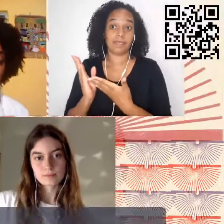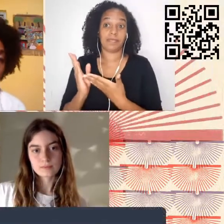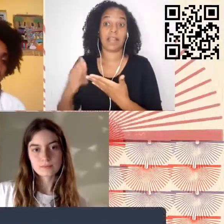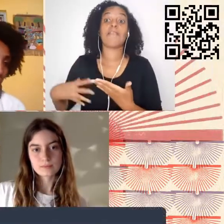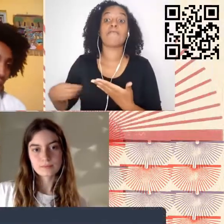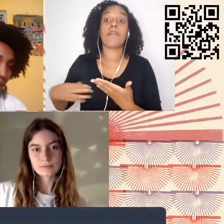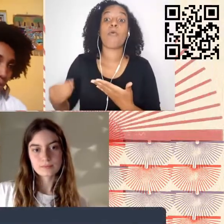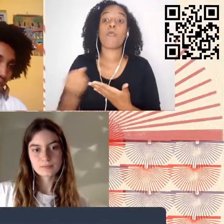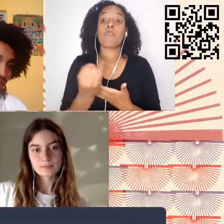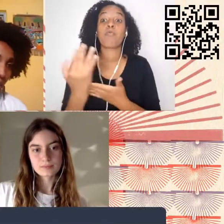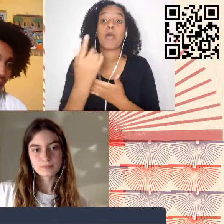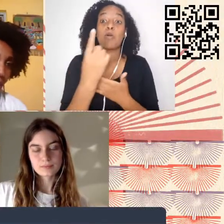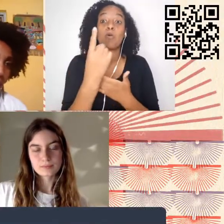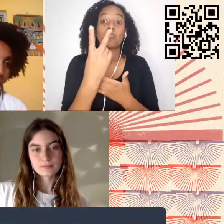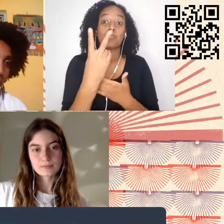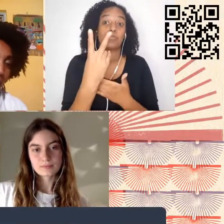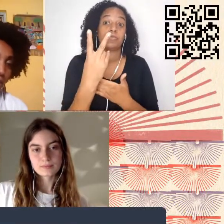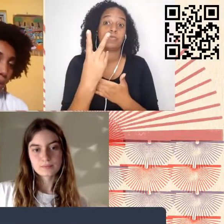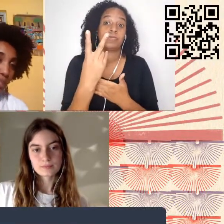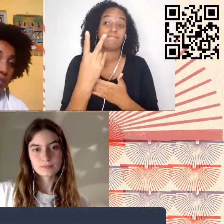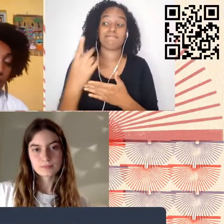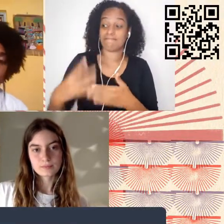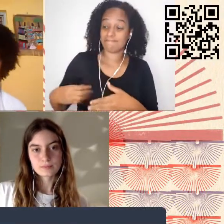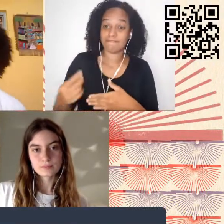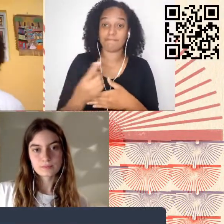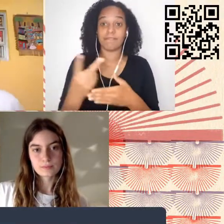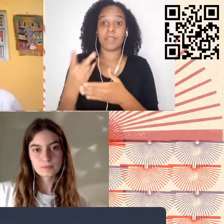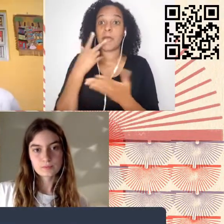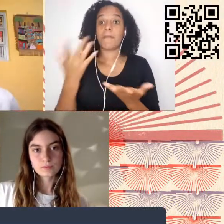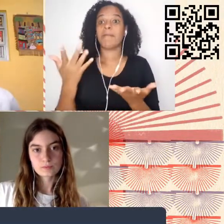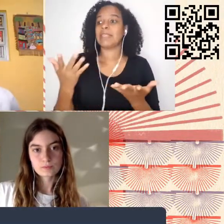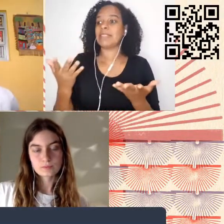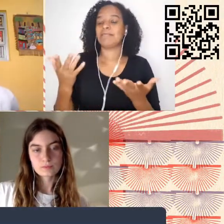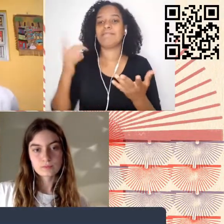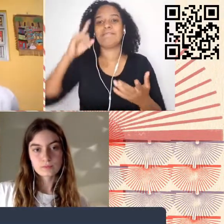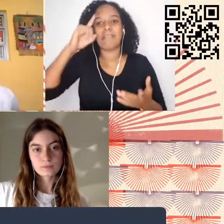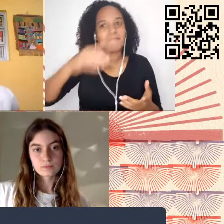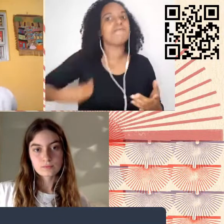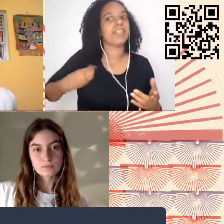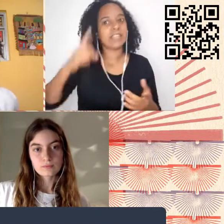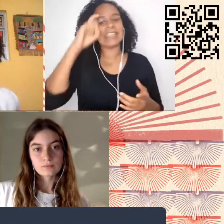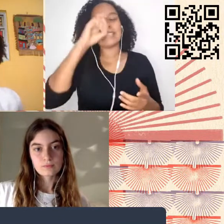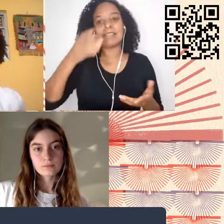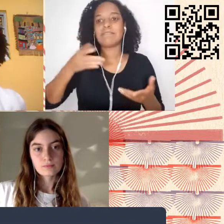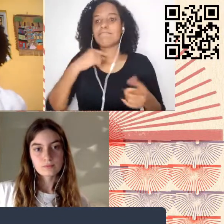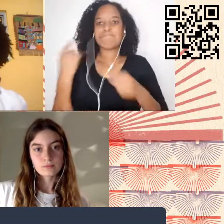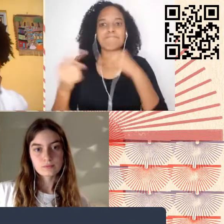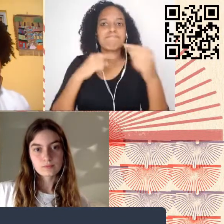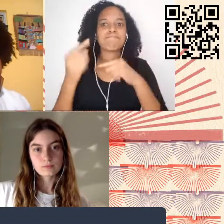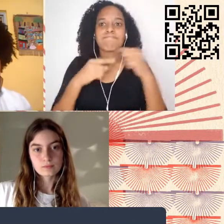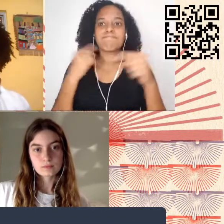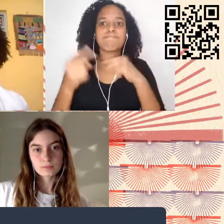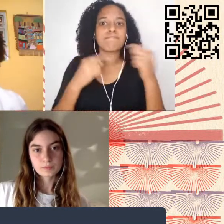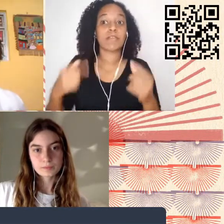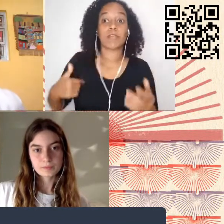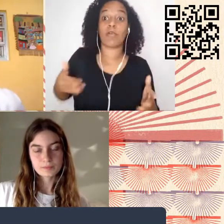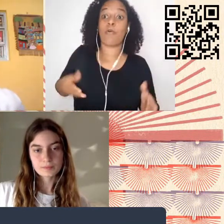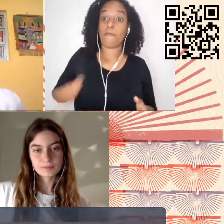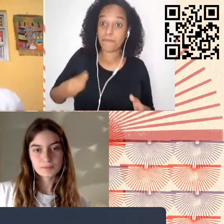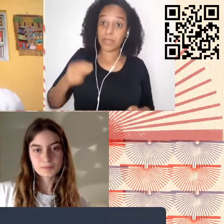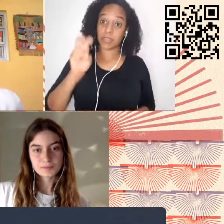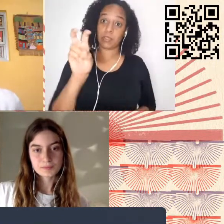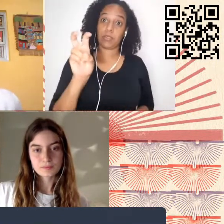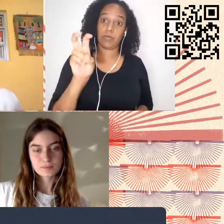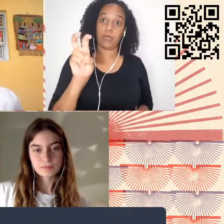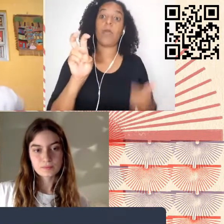filhos e que, pela precarização da vida, somente 5 sobreviveram, e ela ainda adotou uma mulher incrível